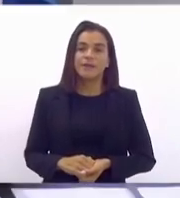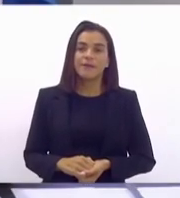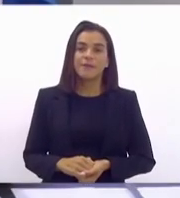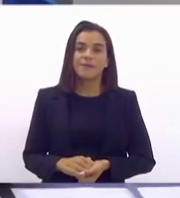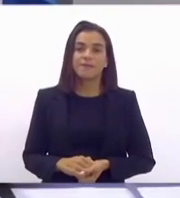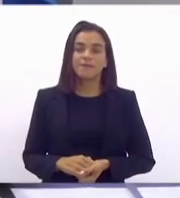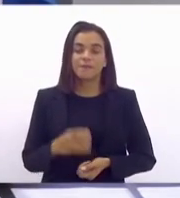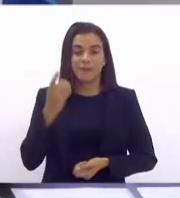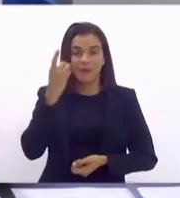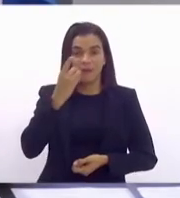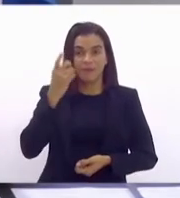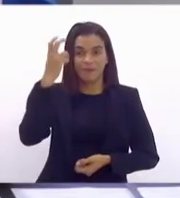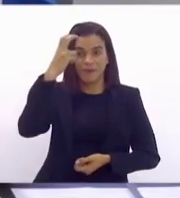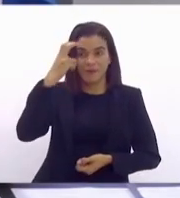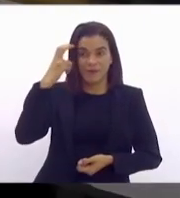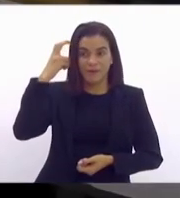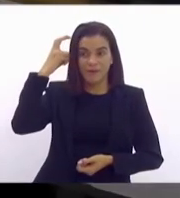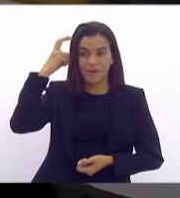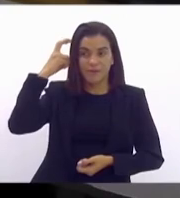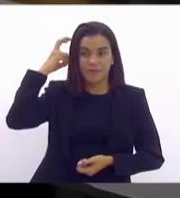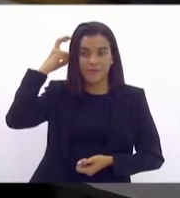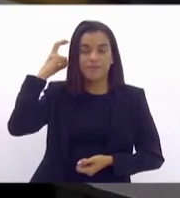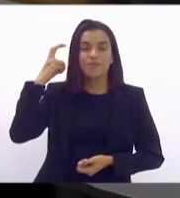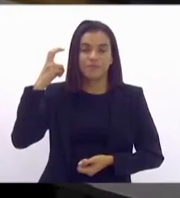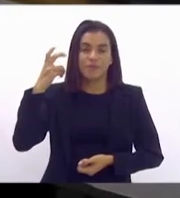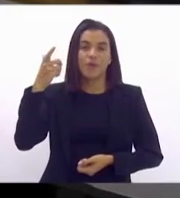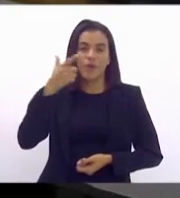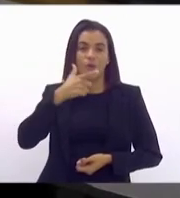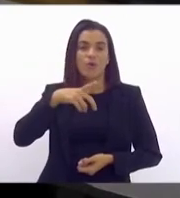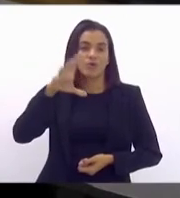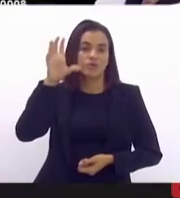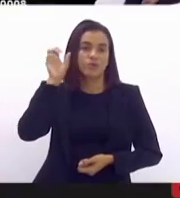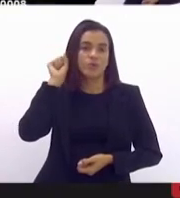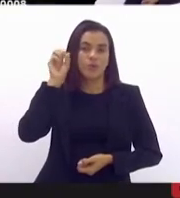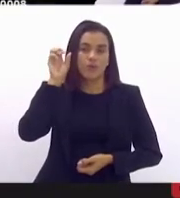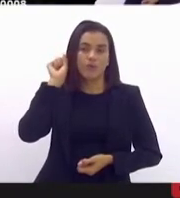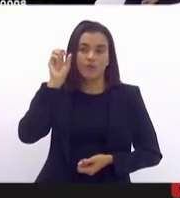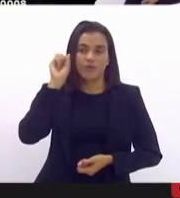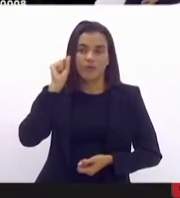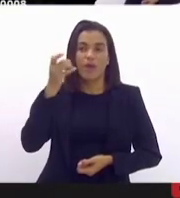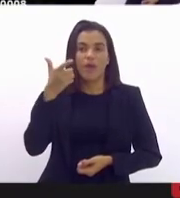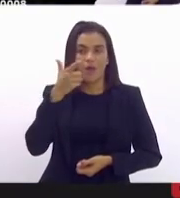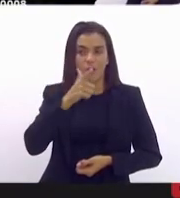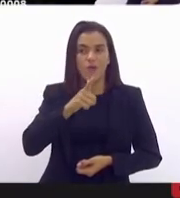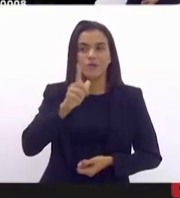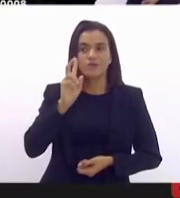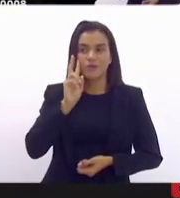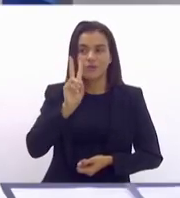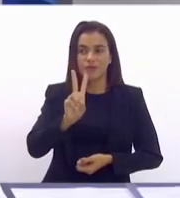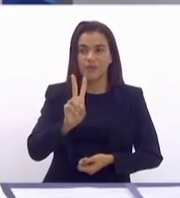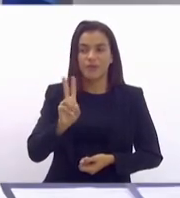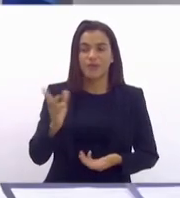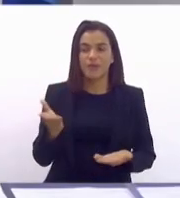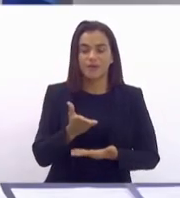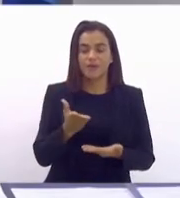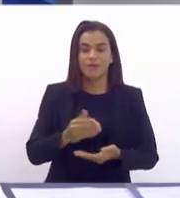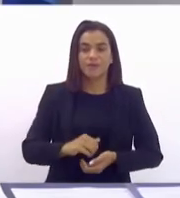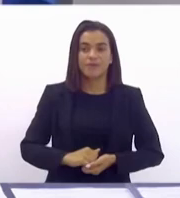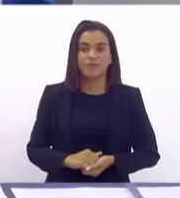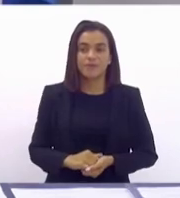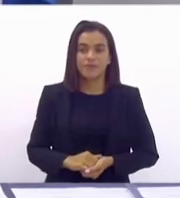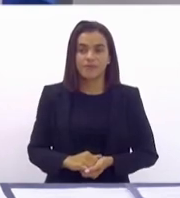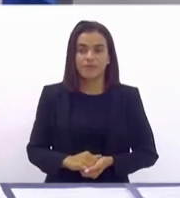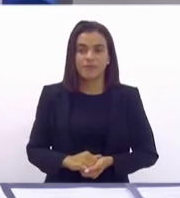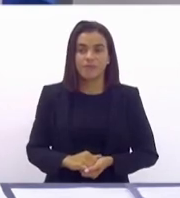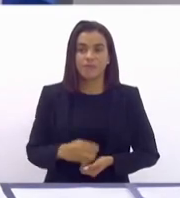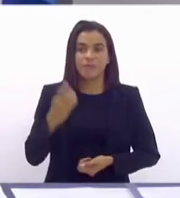Deputada Verônica Lima, nos ouve? Eu ouço. Sim, agora bem, estou te vendo, deputada Verônica Lima. Deputado